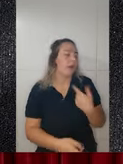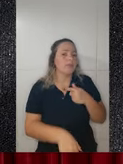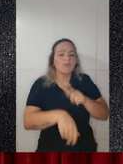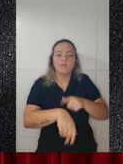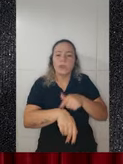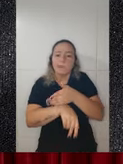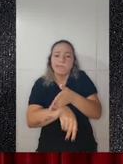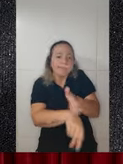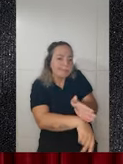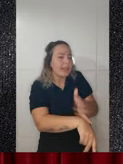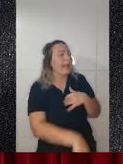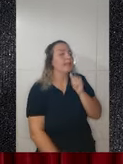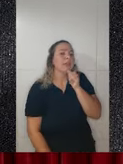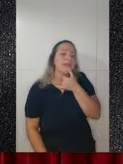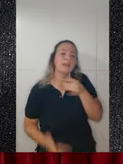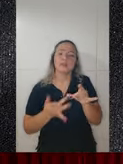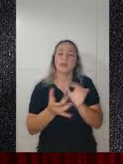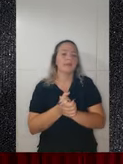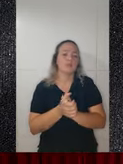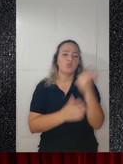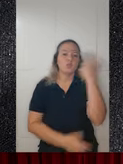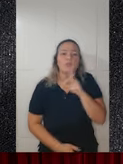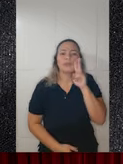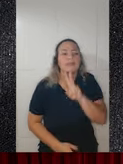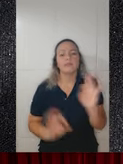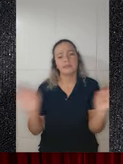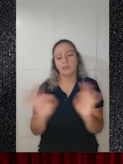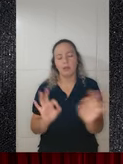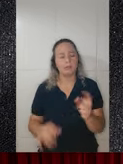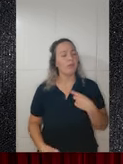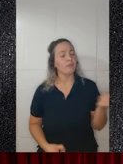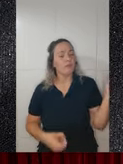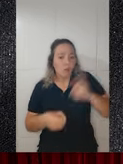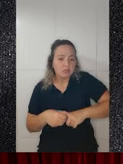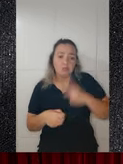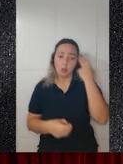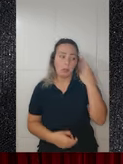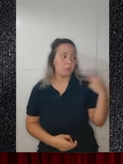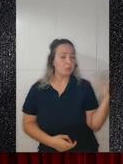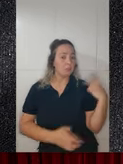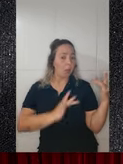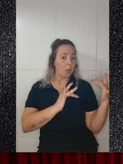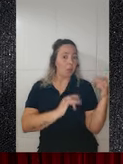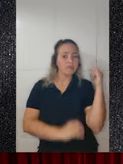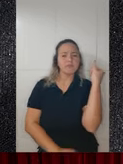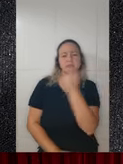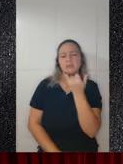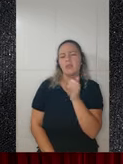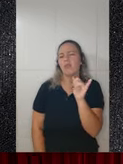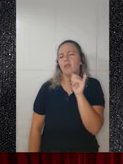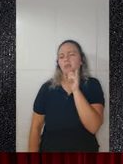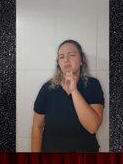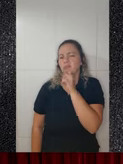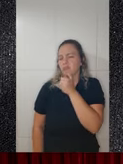nenhum, aí acabou o tempo, o cara, infelizmente, casal, a gente vai ter que voltar, não deu pra ver os cavalos marinhos, aí tá eu voltando, minha namorada, triste da vida,